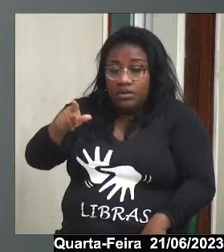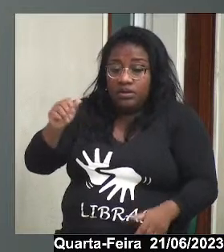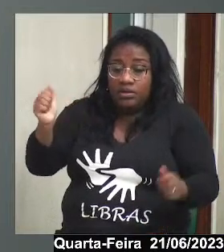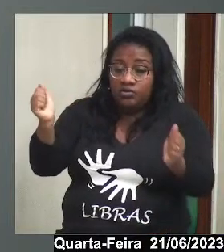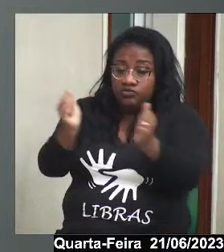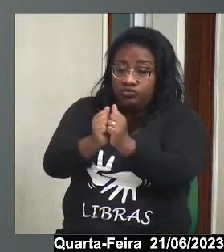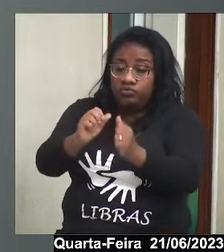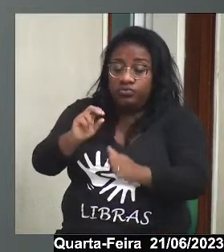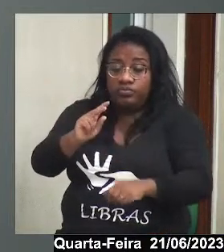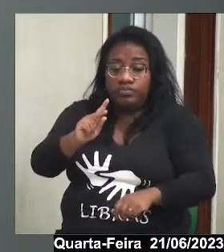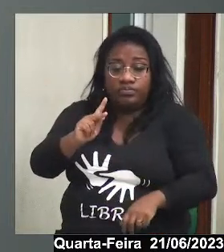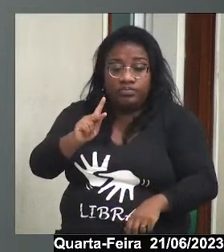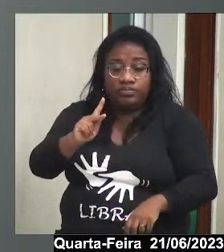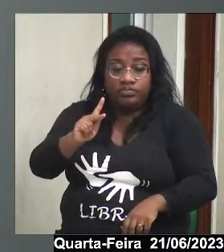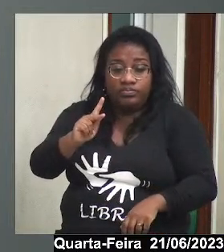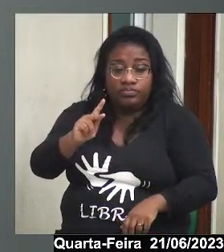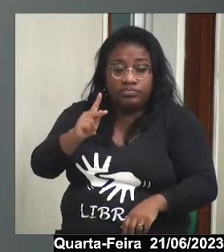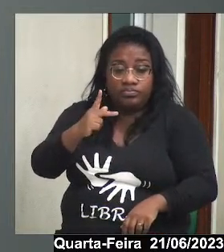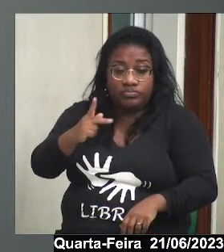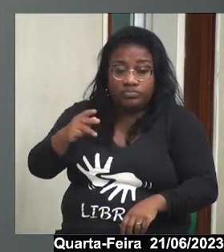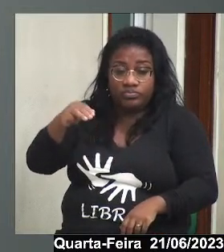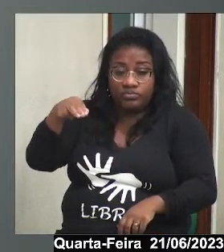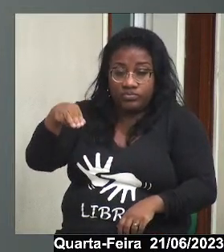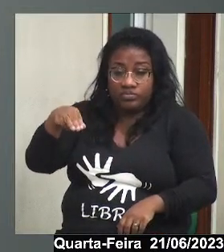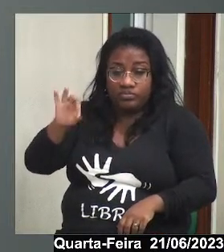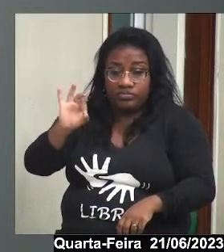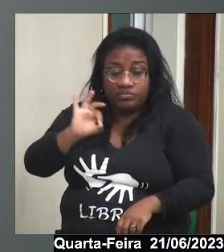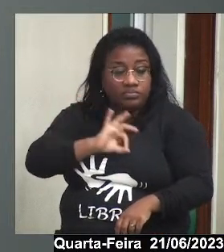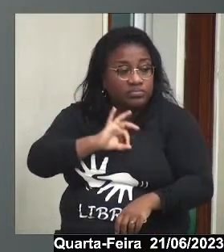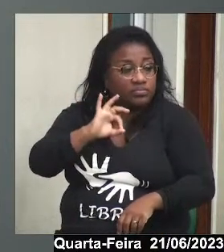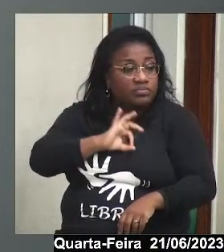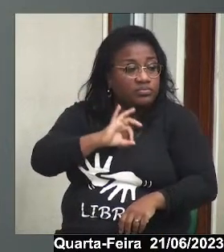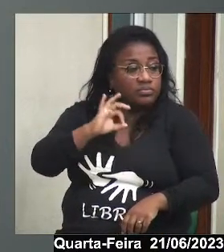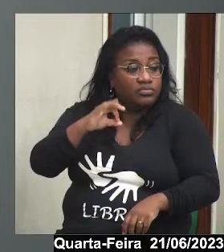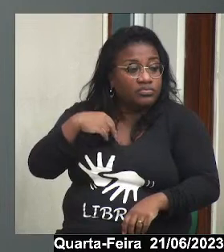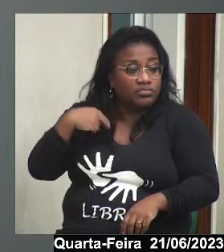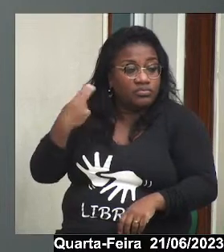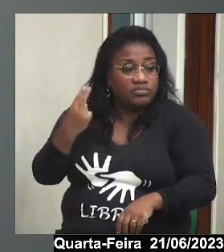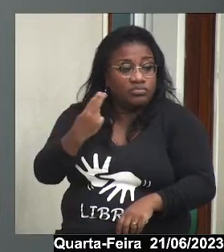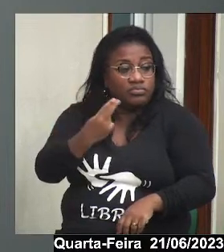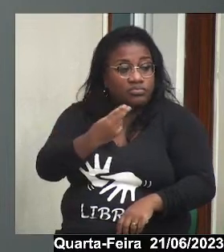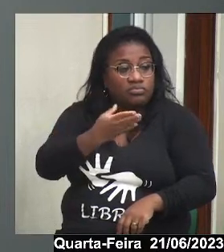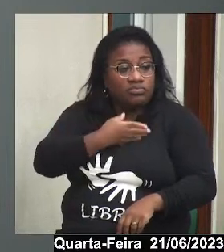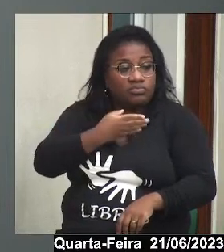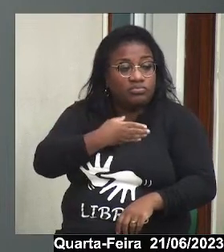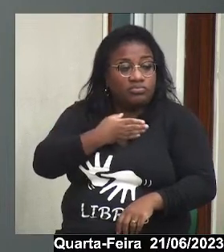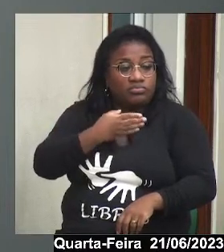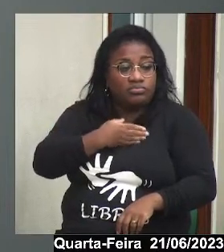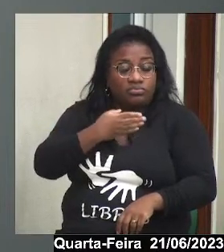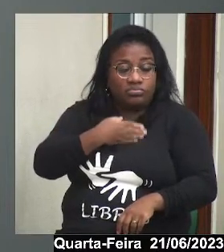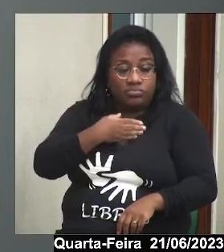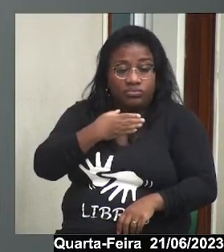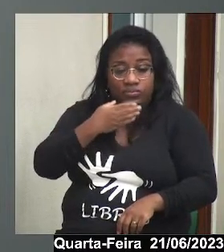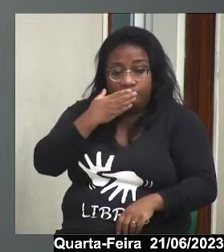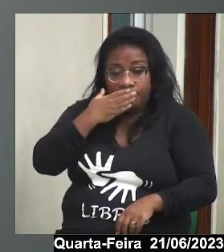reunião junto com a Polícia Militar. Tá certo? E o nosso grande amigo aqui da